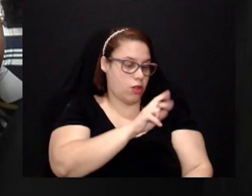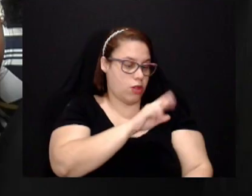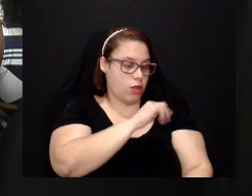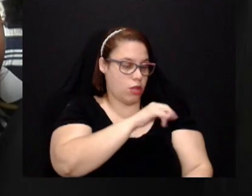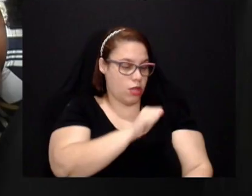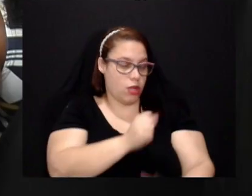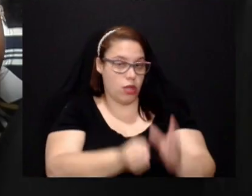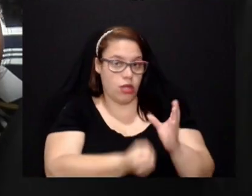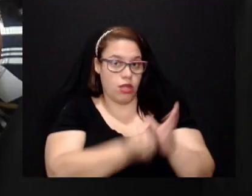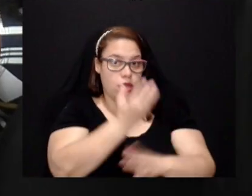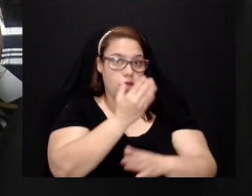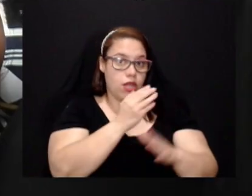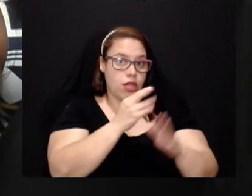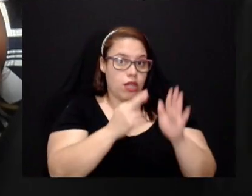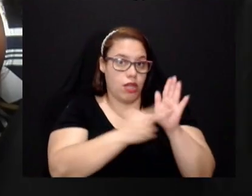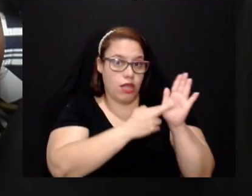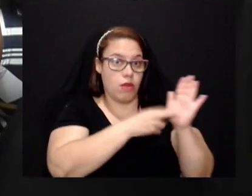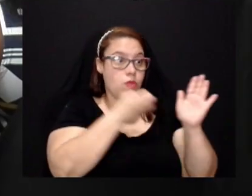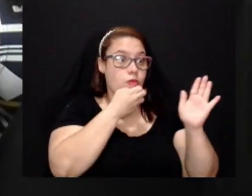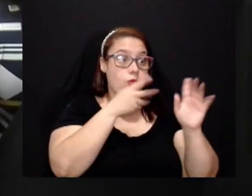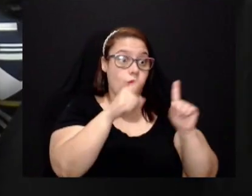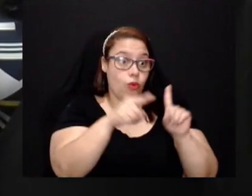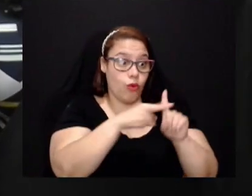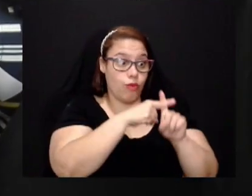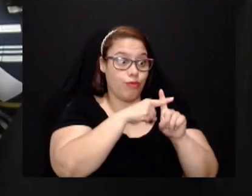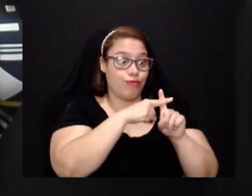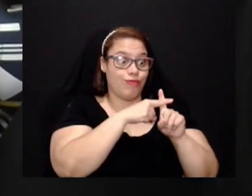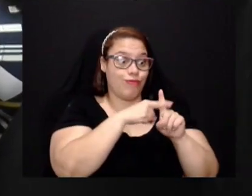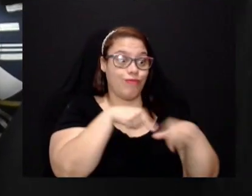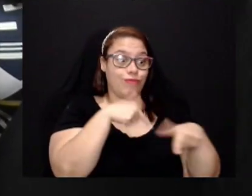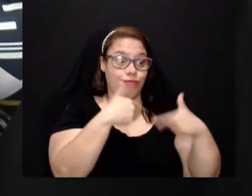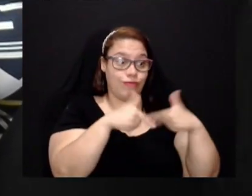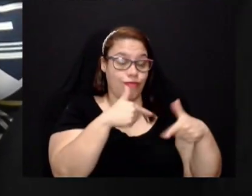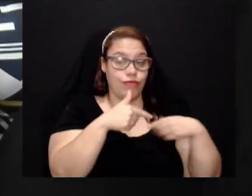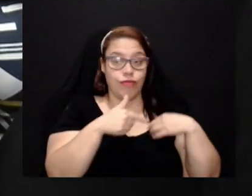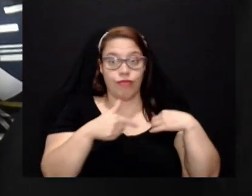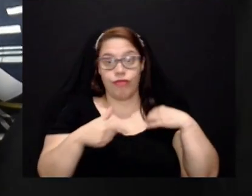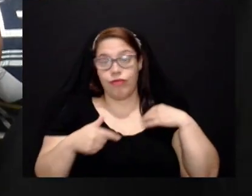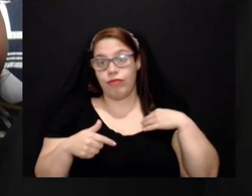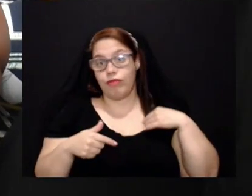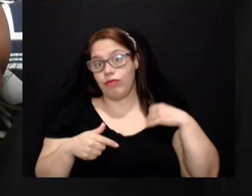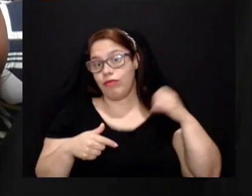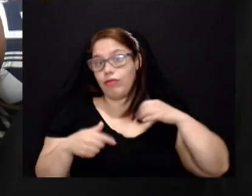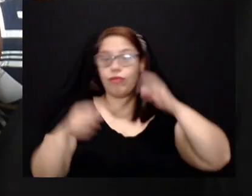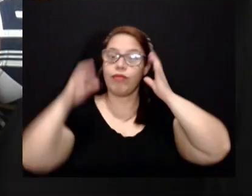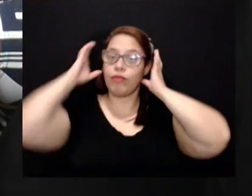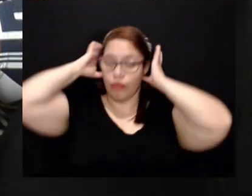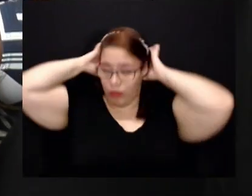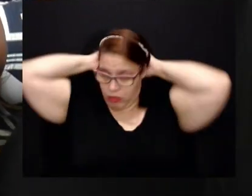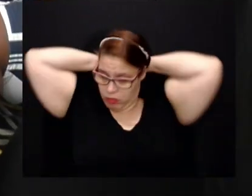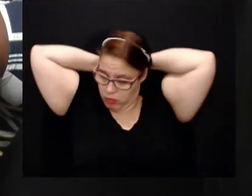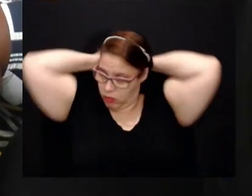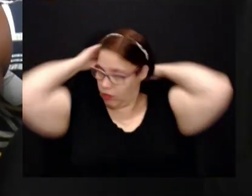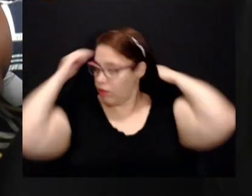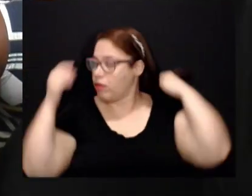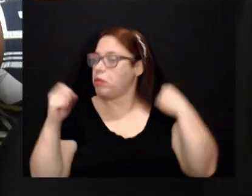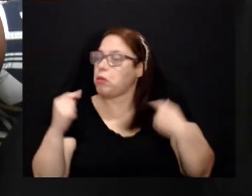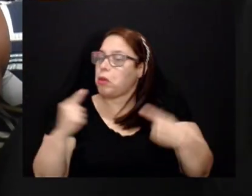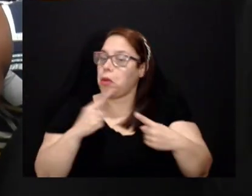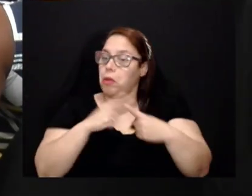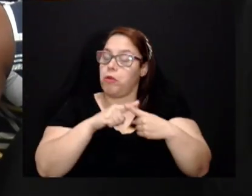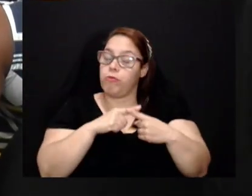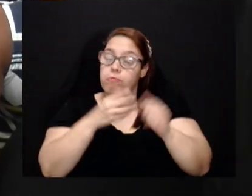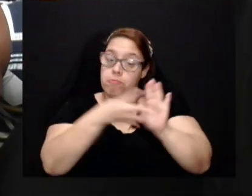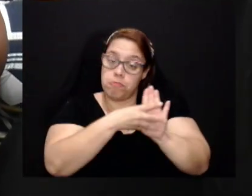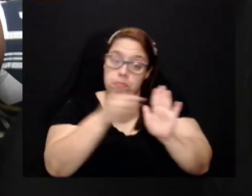referência positiva, né? Hoje a gente trabalha muito ela me fez ser uma atleta. As referências, da mesma forma que você cita a